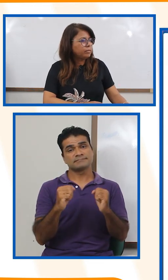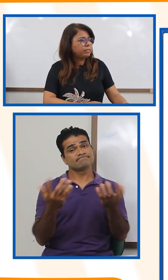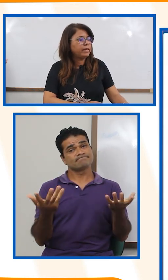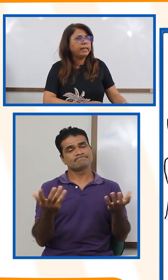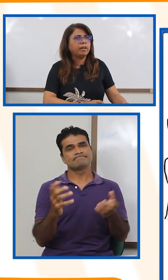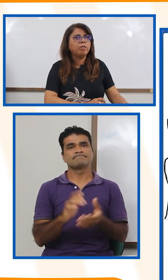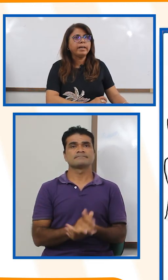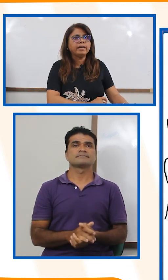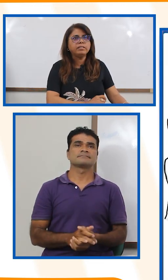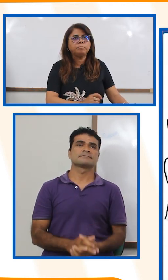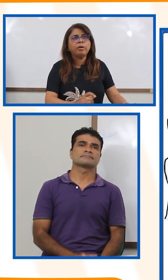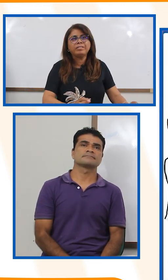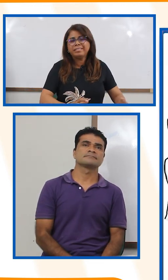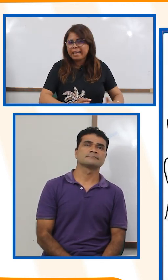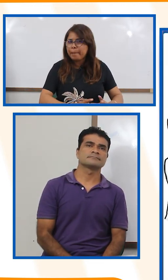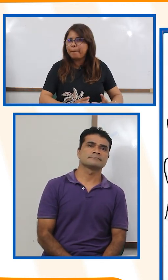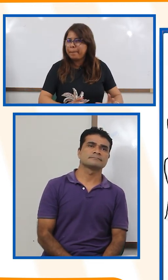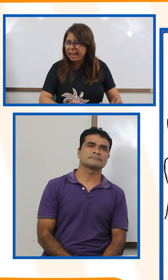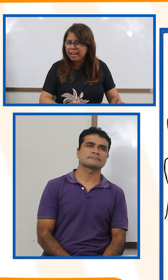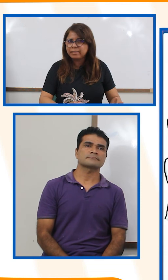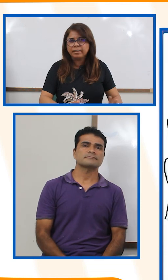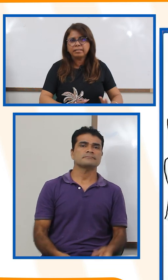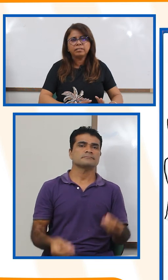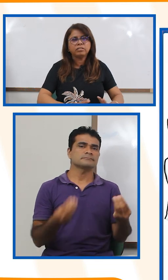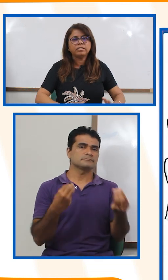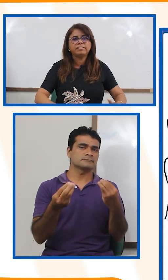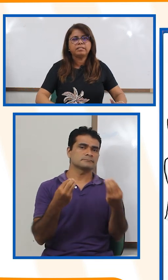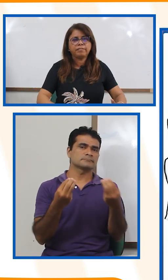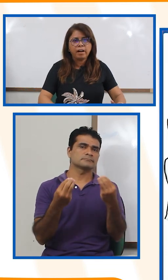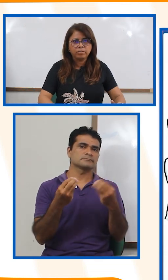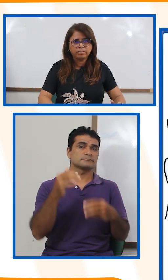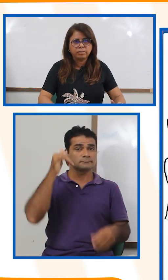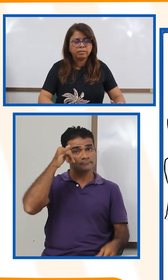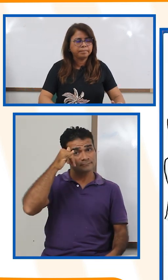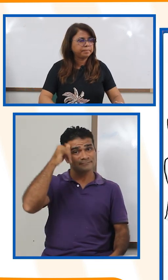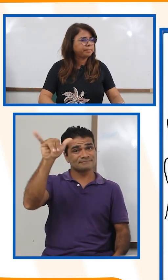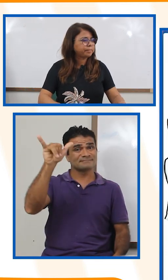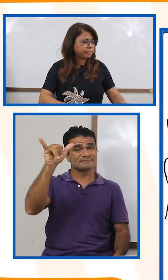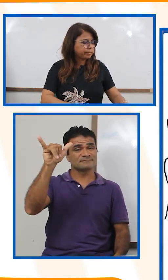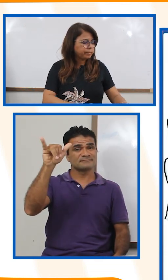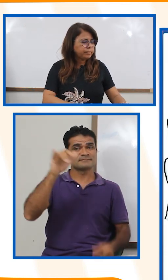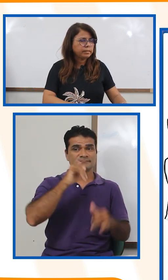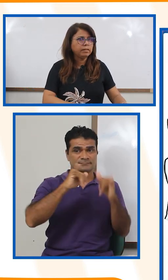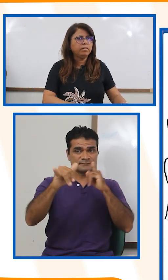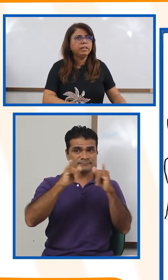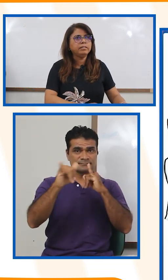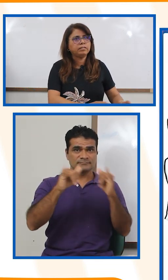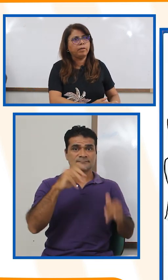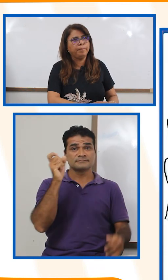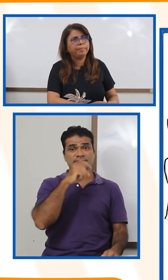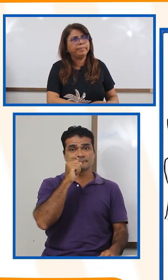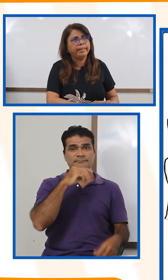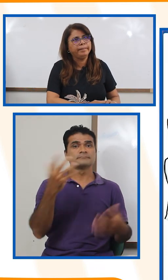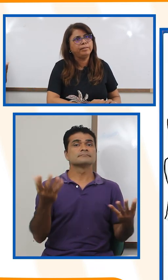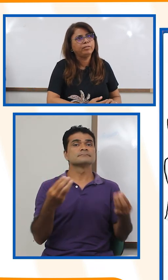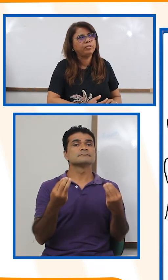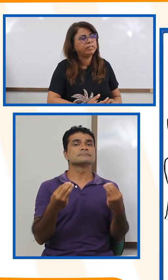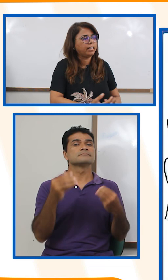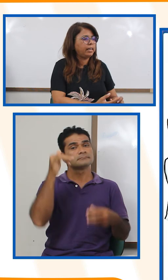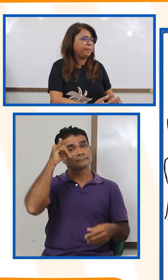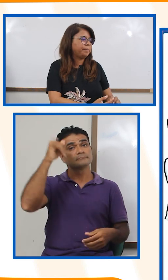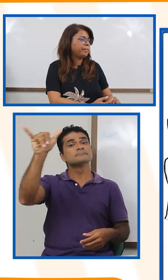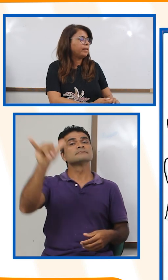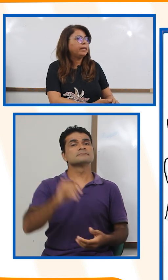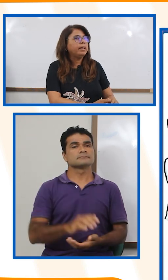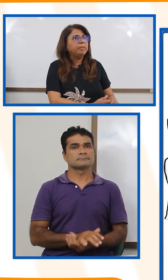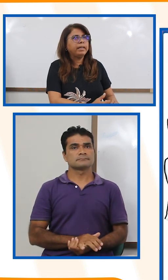Então vamos ver aí, como é que a gente pode escapar dessas notícias falsas? Olhem só, né? Eu trouxe